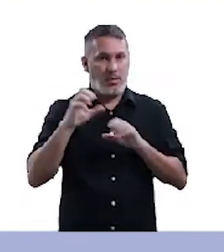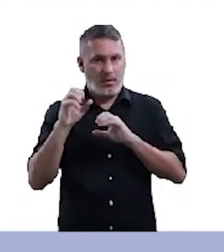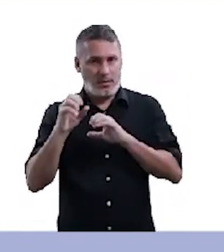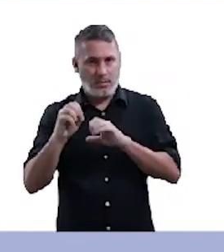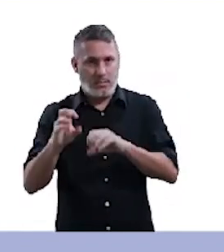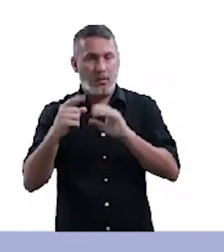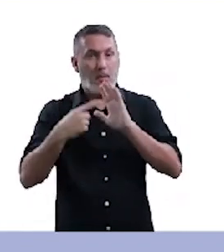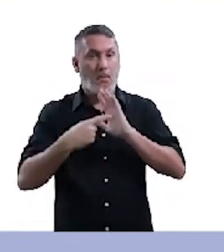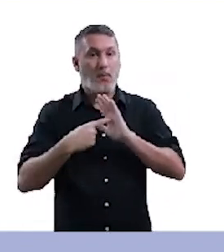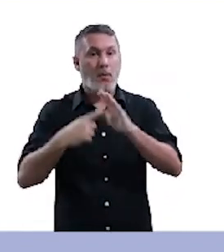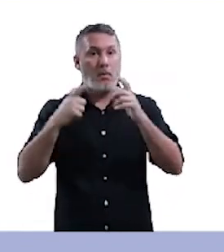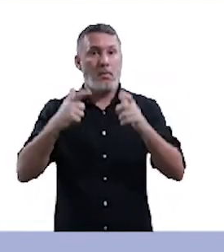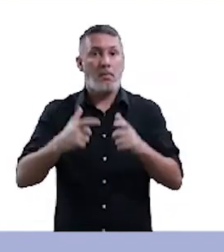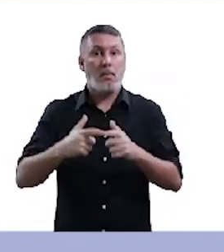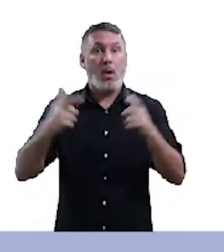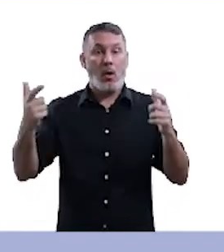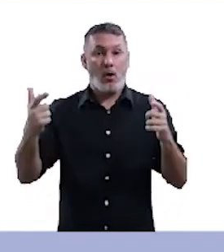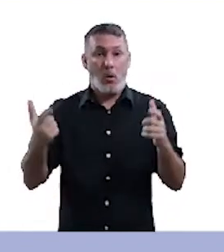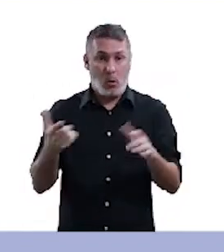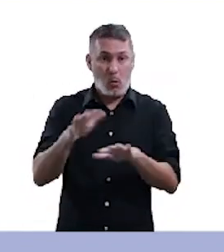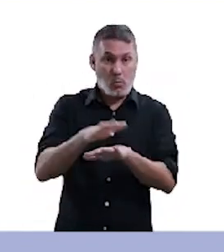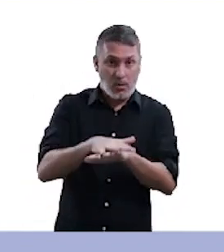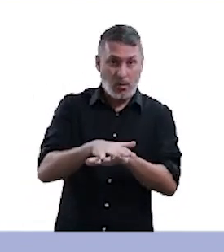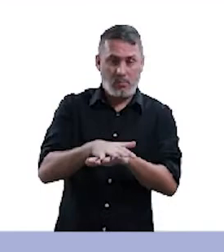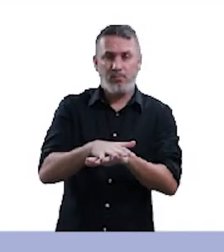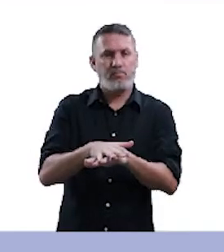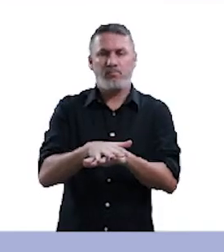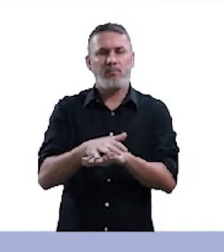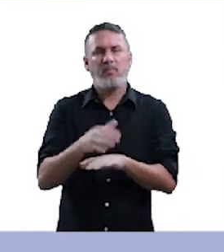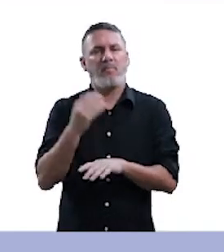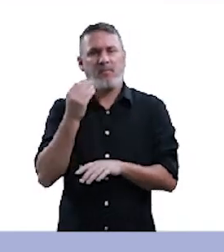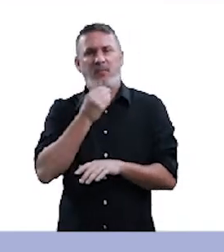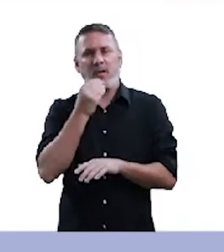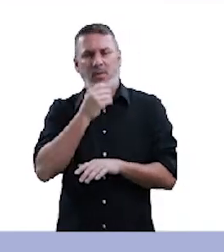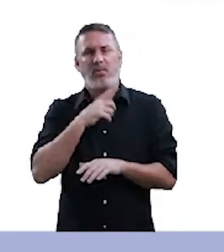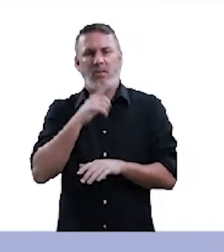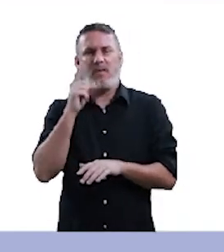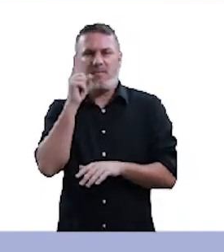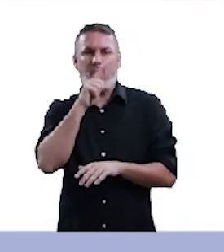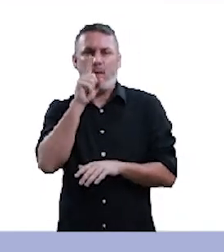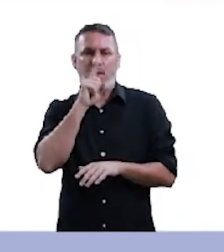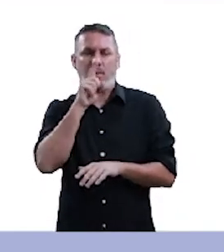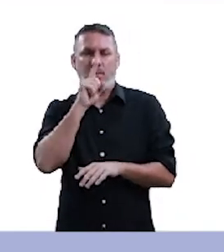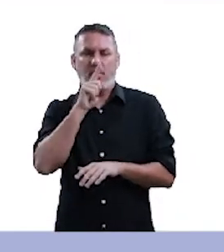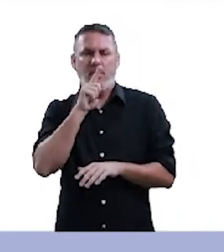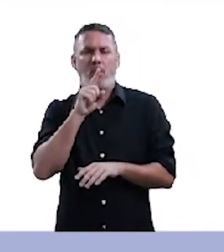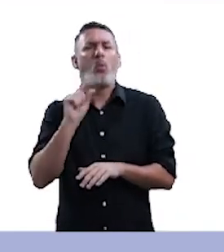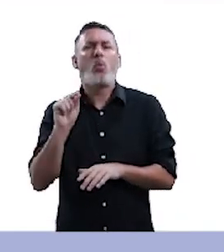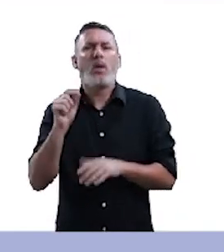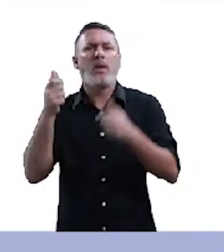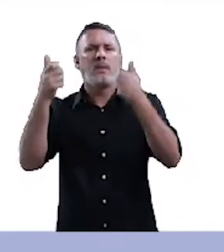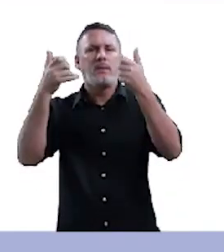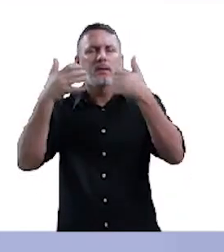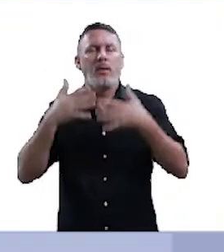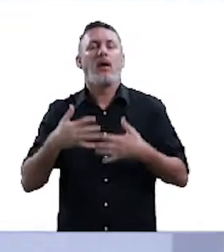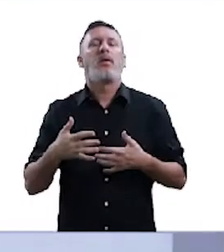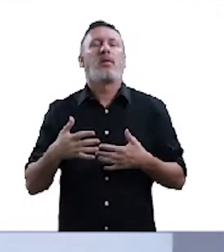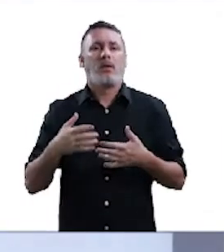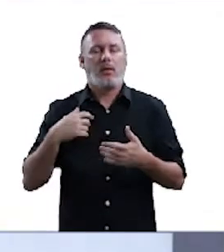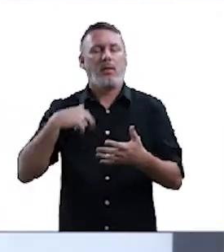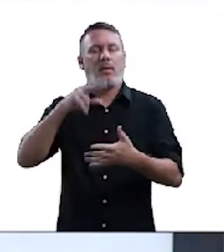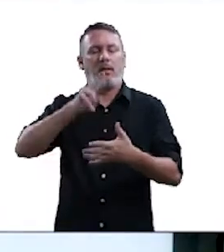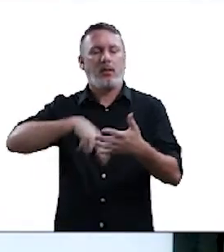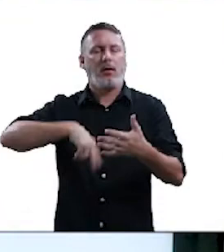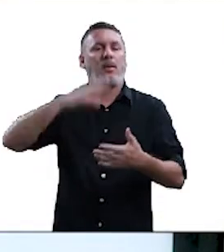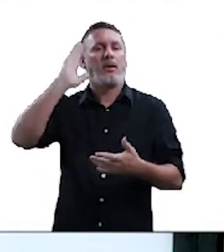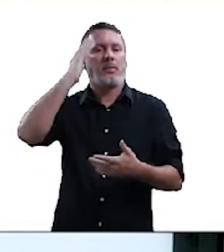um sistema pouco inclusivo. Ou seja, ele está falando assim, leitor, em primeiro lugar, eu